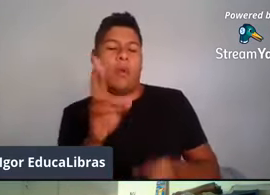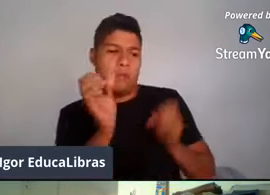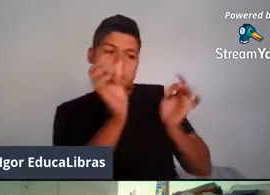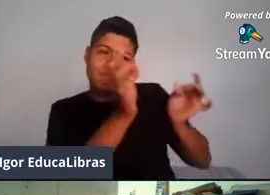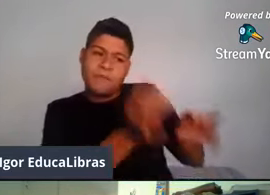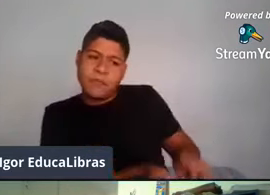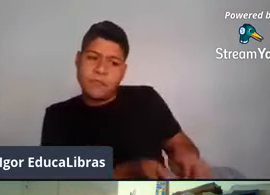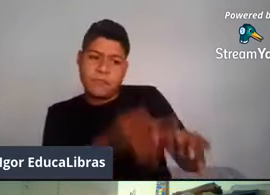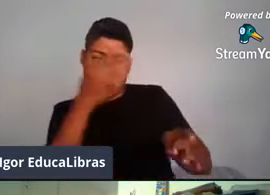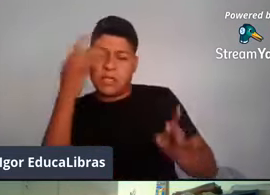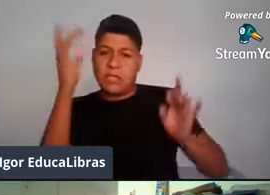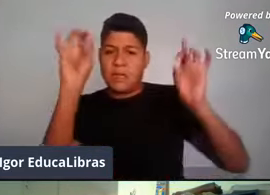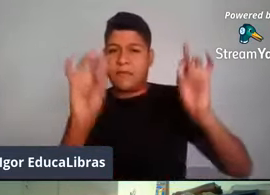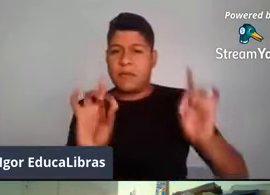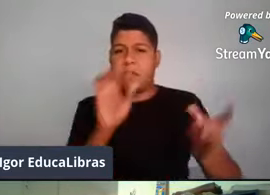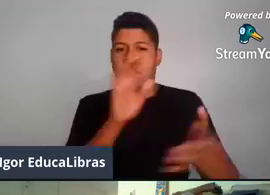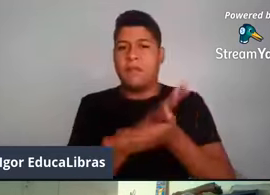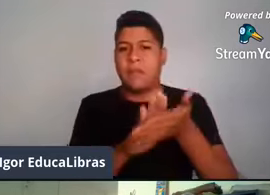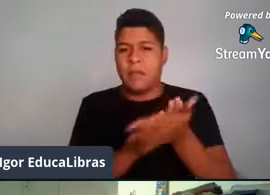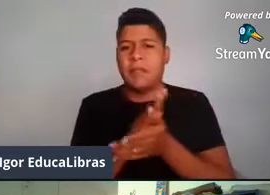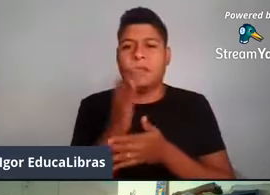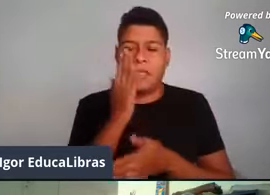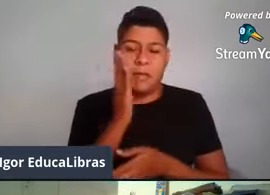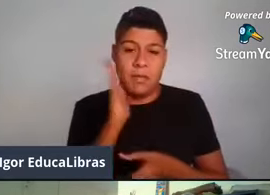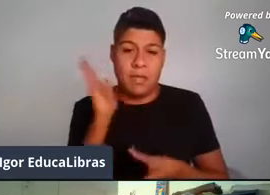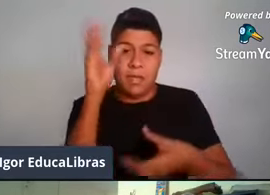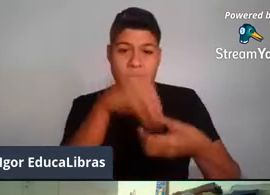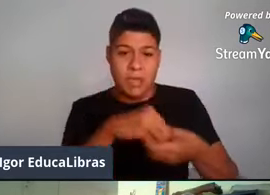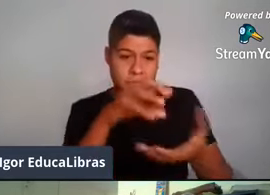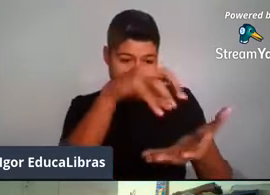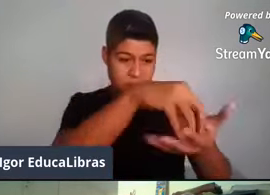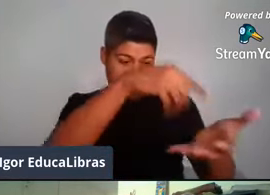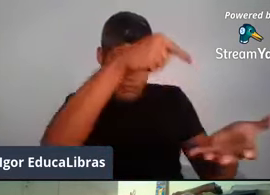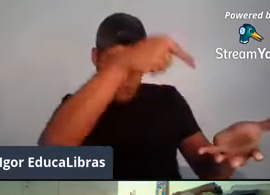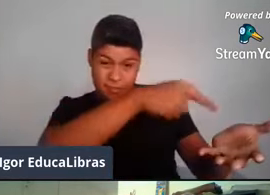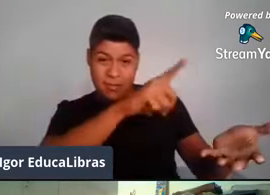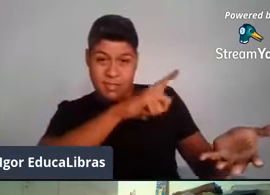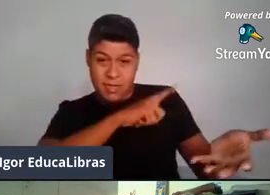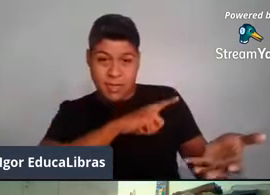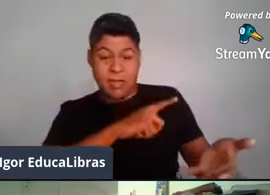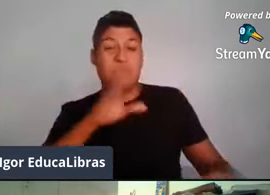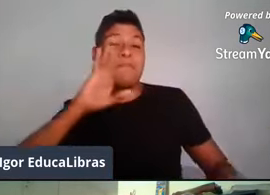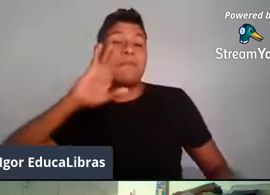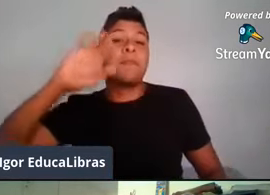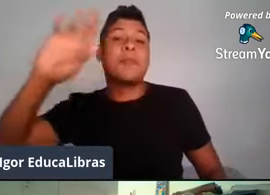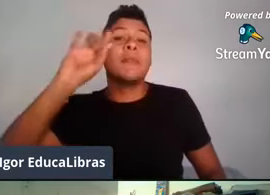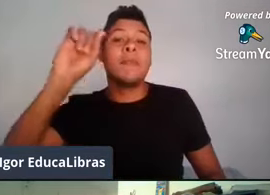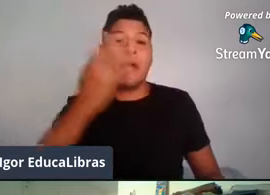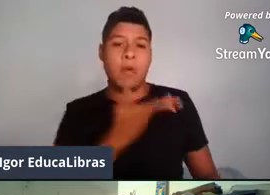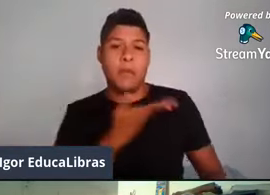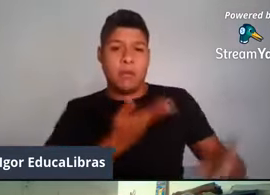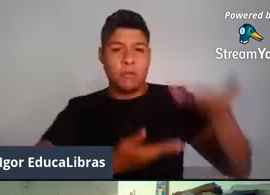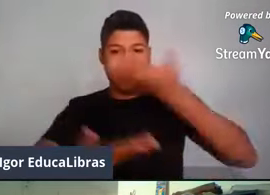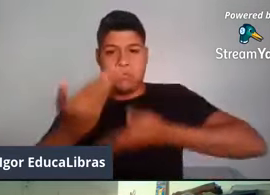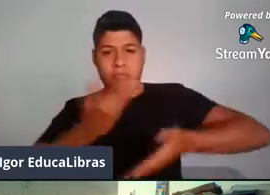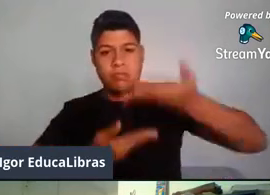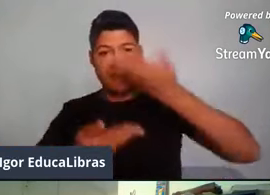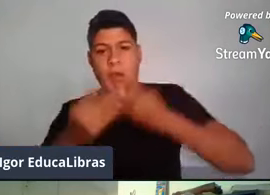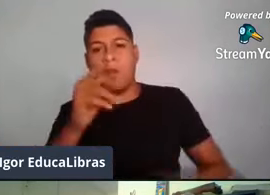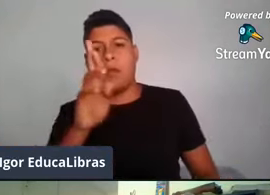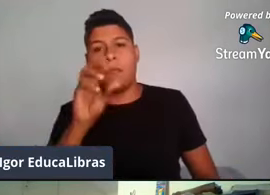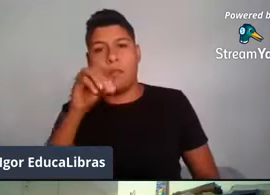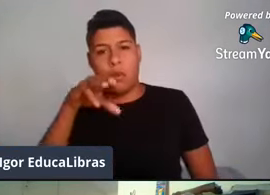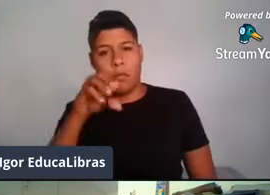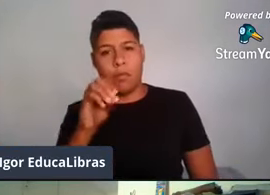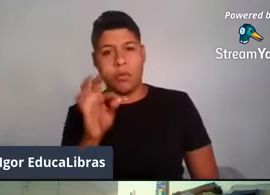que, dentro da Corregedoria, o Corregedor-Geral tem como papel os colegas, os promotores e promotores que entram na